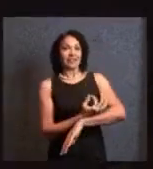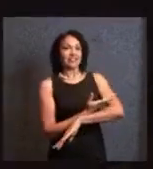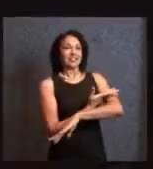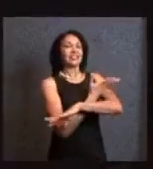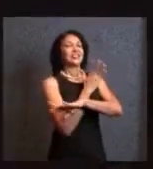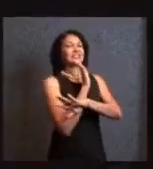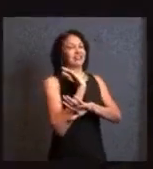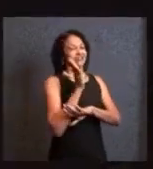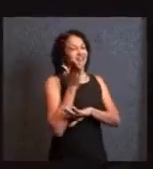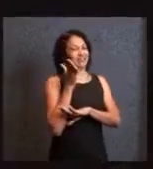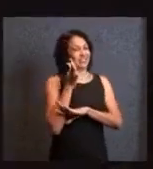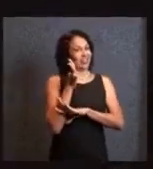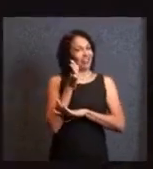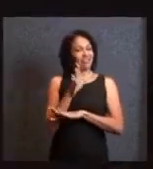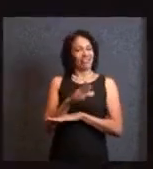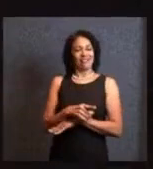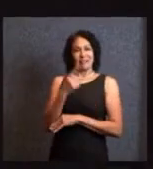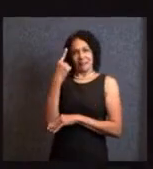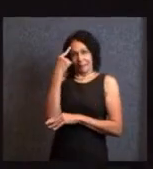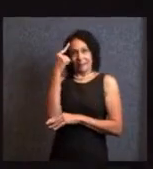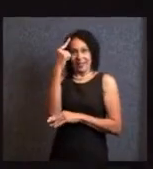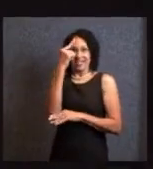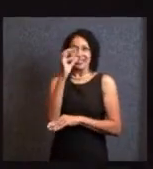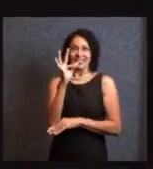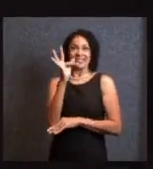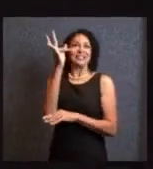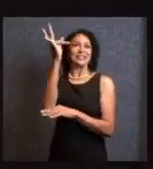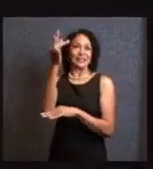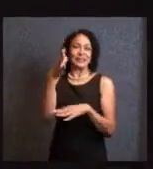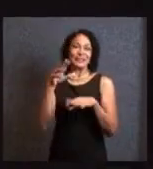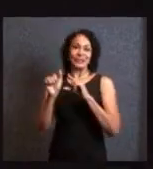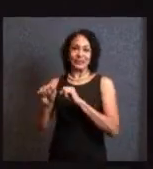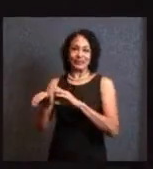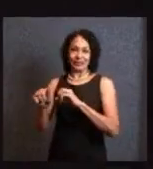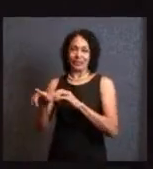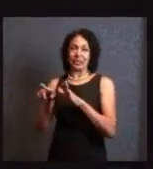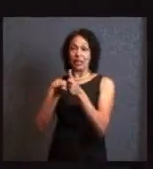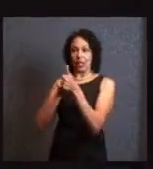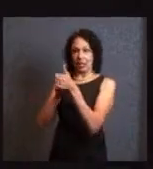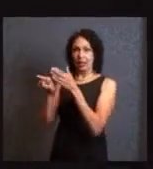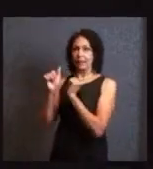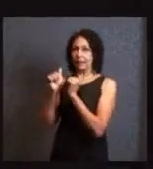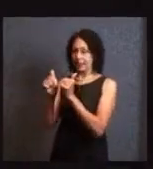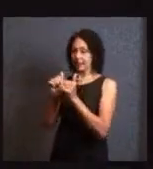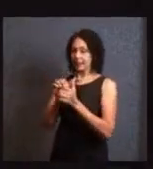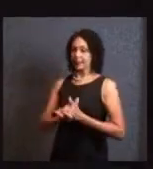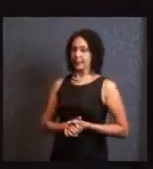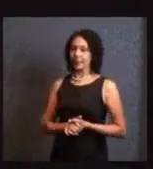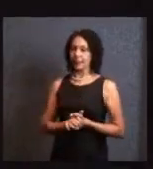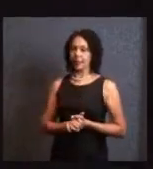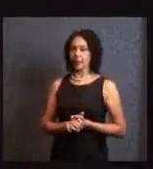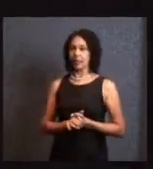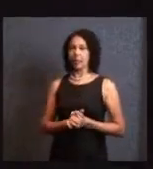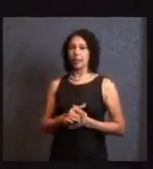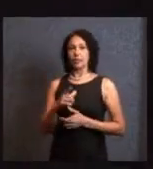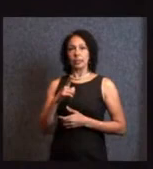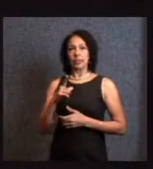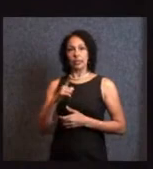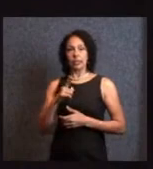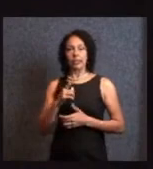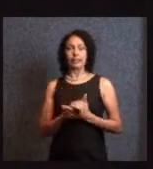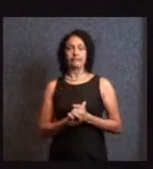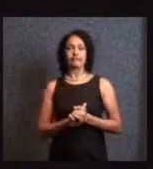estamos trilhando nesse caminho. E a pergunta que eu tenho é o seguinte: existem descritores para